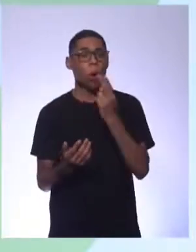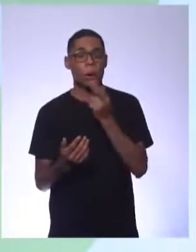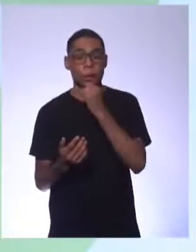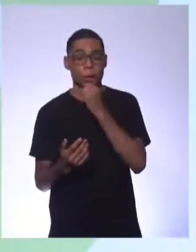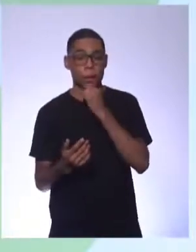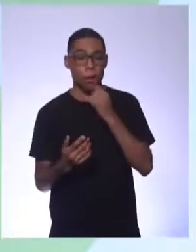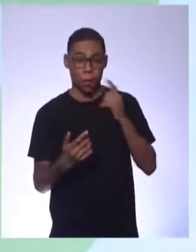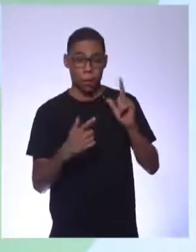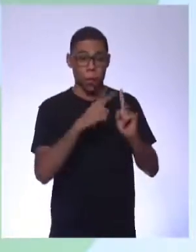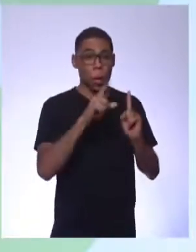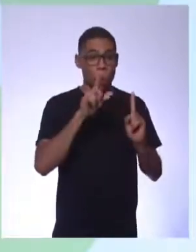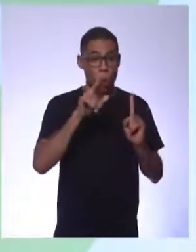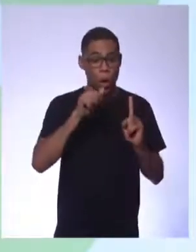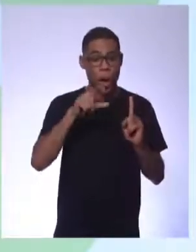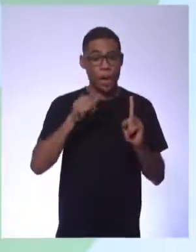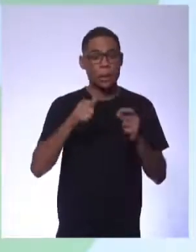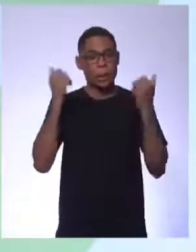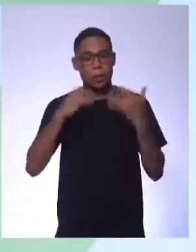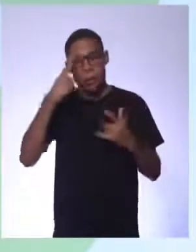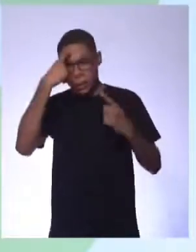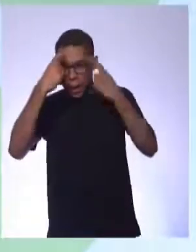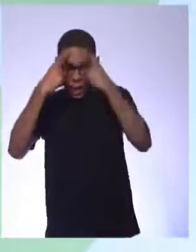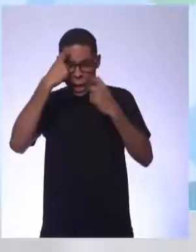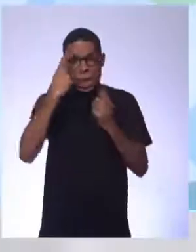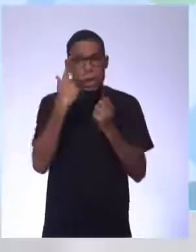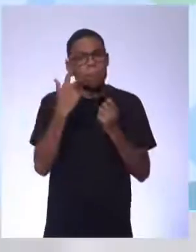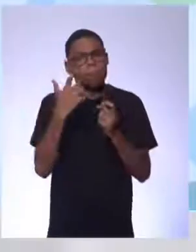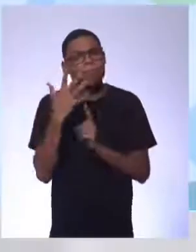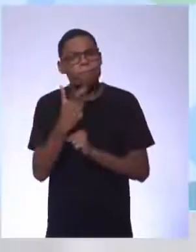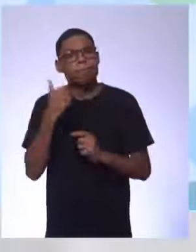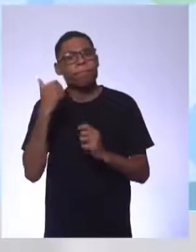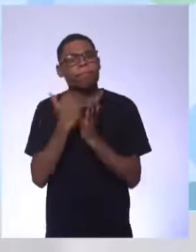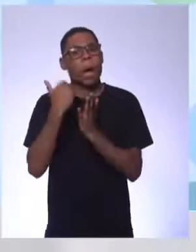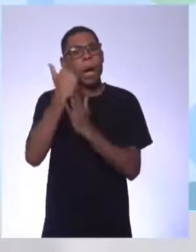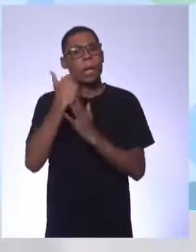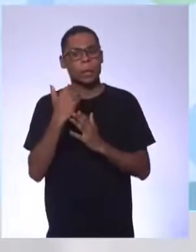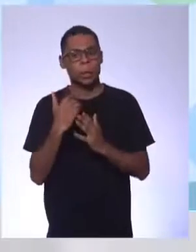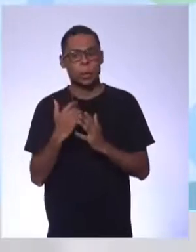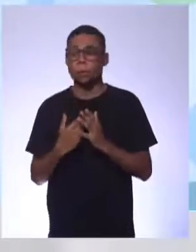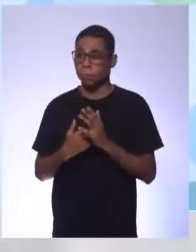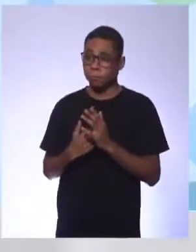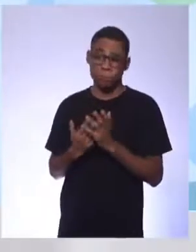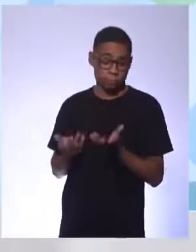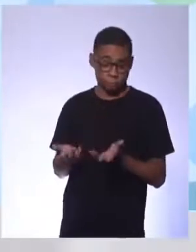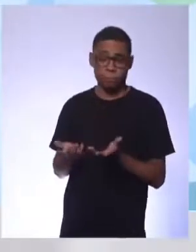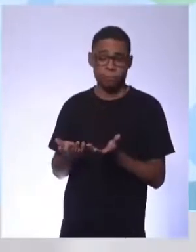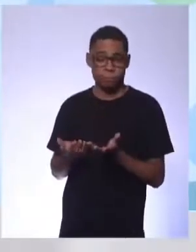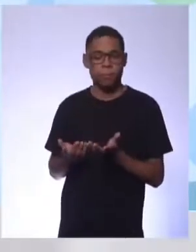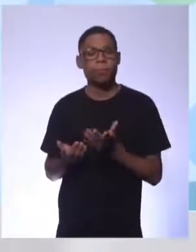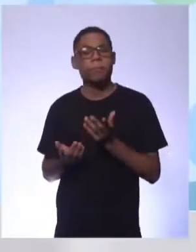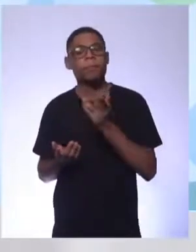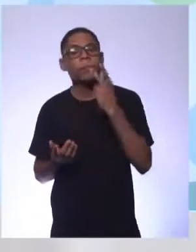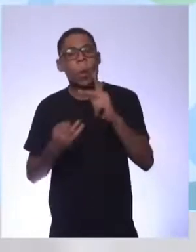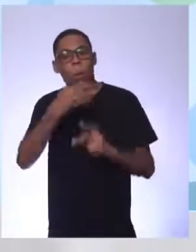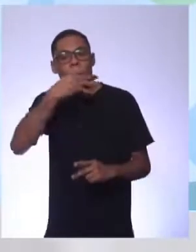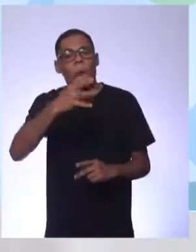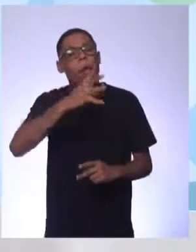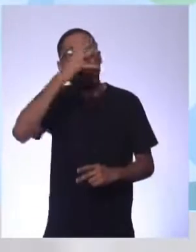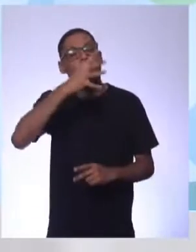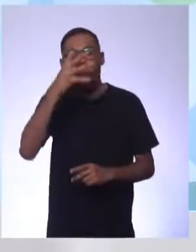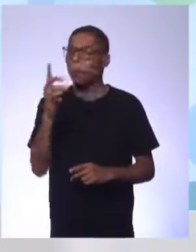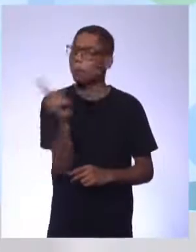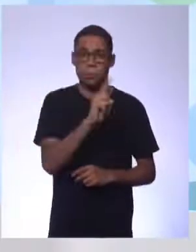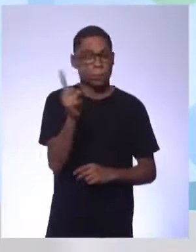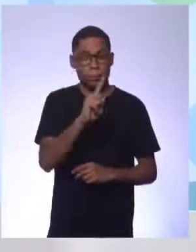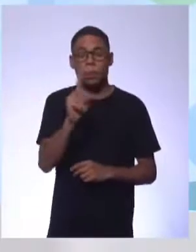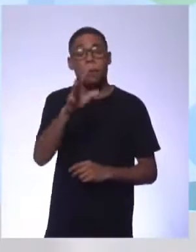foi a Luanda, esqueci não. Isso, exatamente isso. Gente, um artigo de opinião é a sua opinião estruturada. Eu falei que a sua opinião